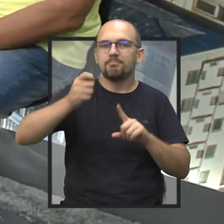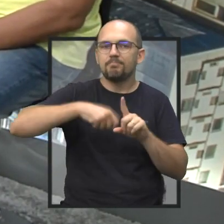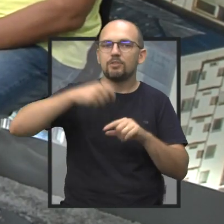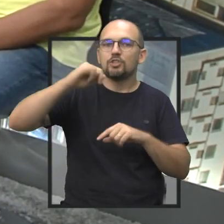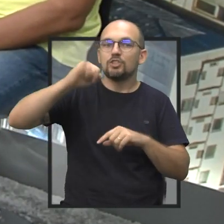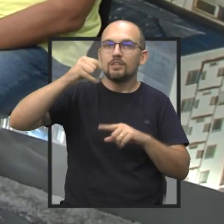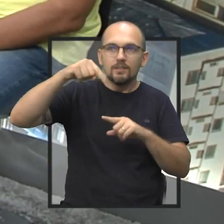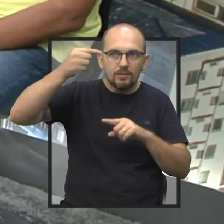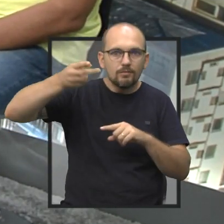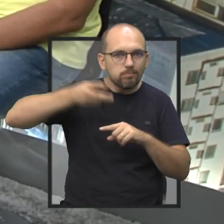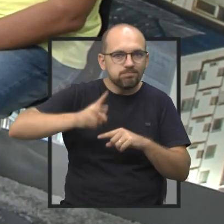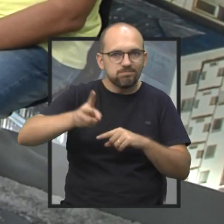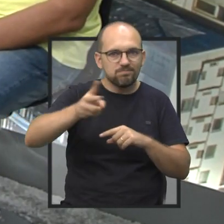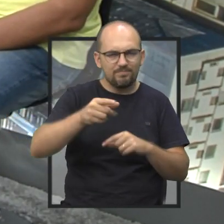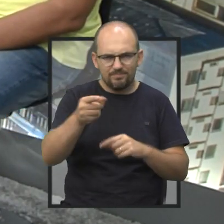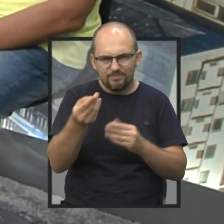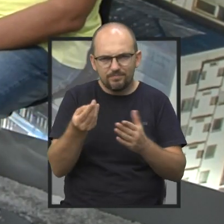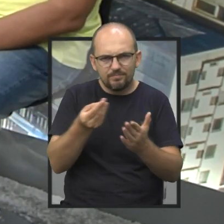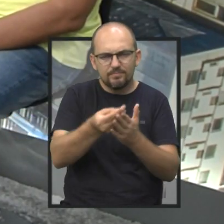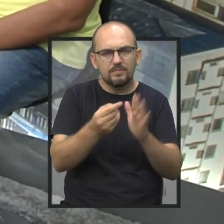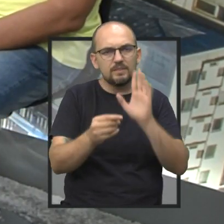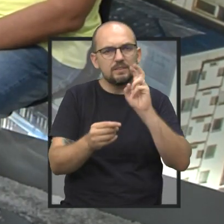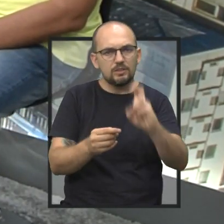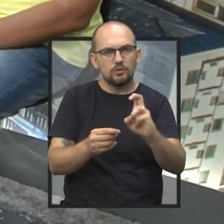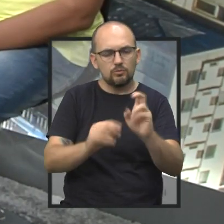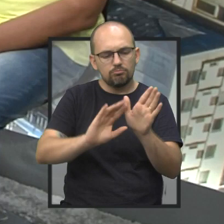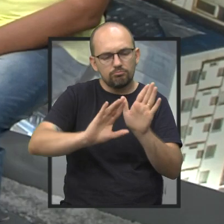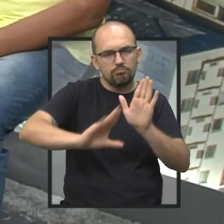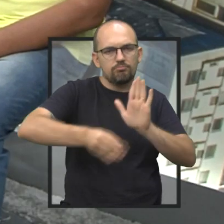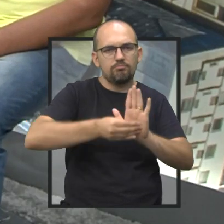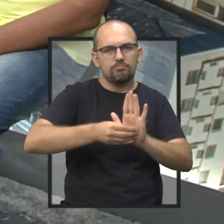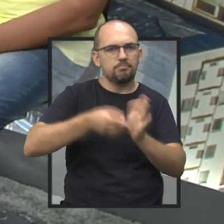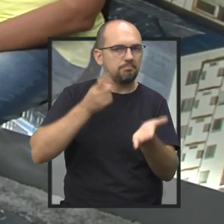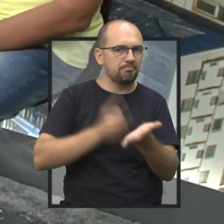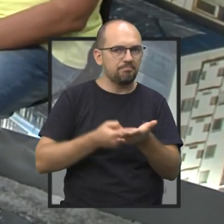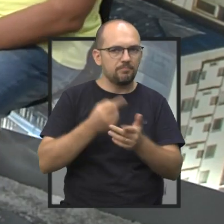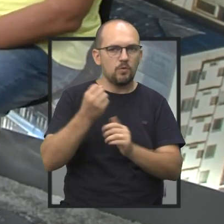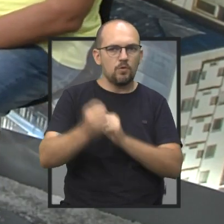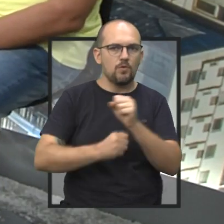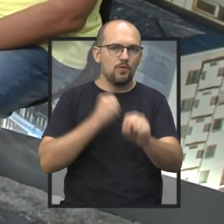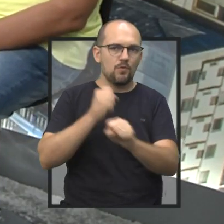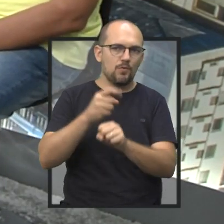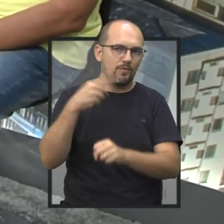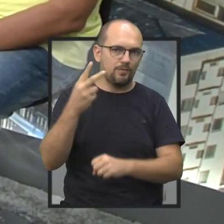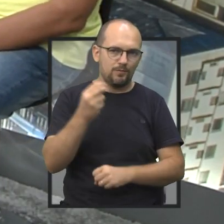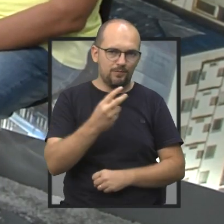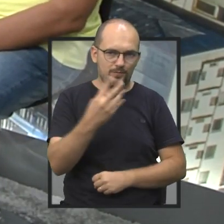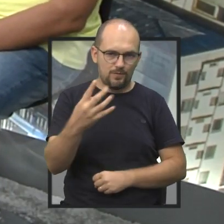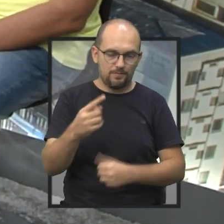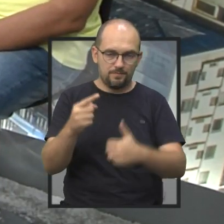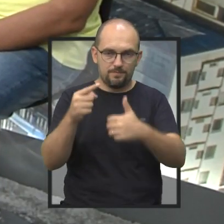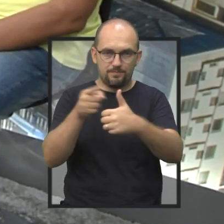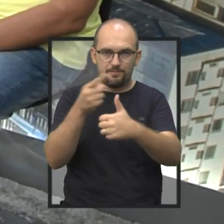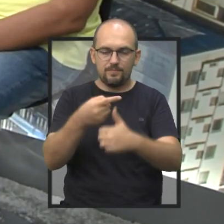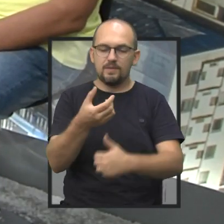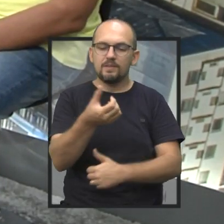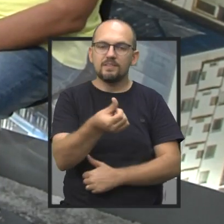janeiro. O senhor apresentou 5 emendas impositivas ao orçamento de 2024. A primeira delas, no valor